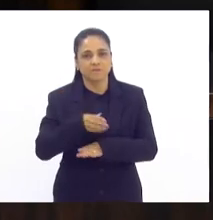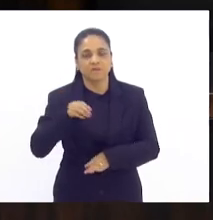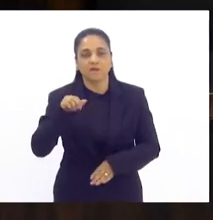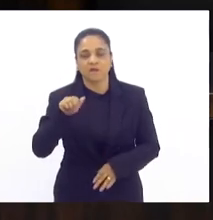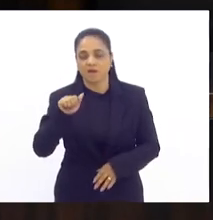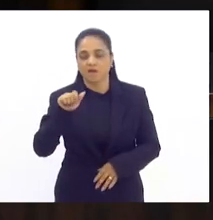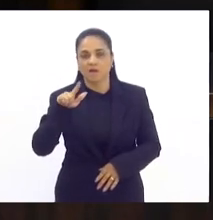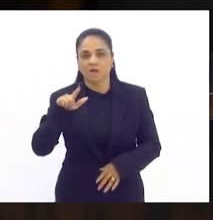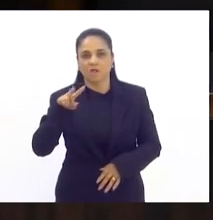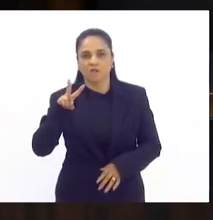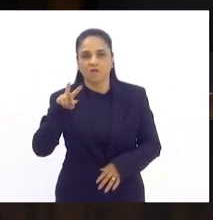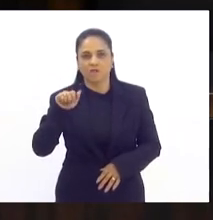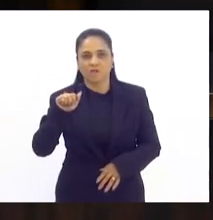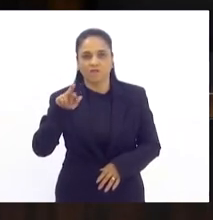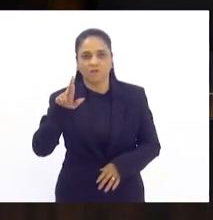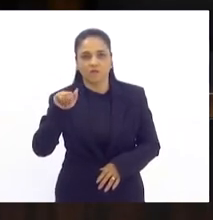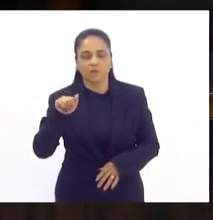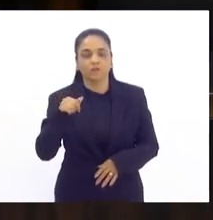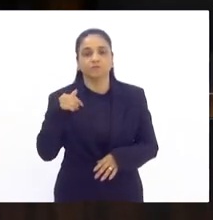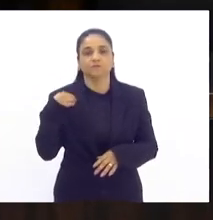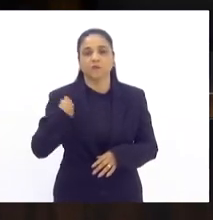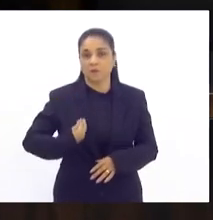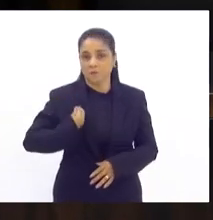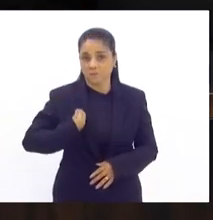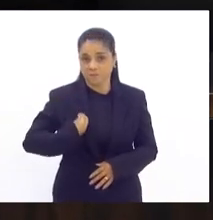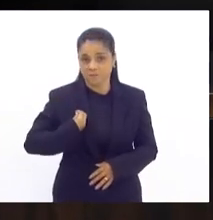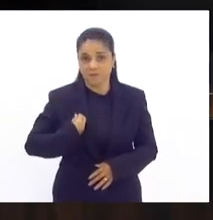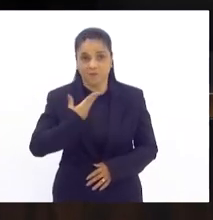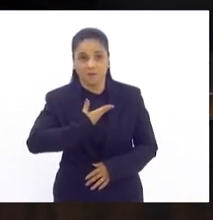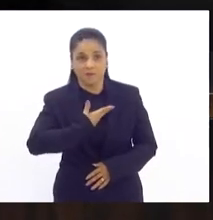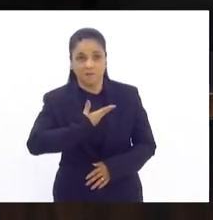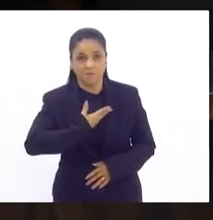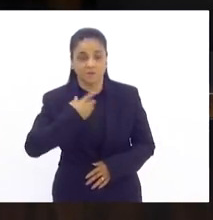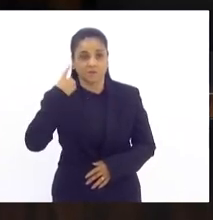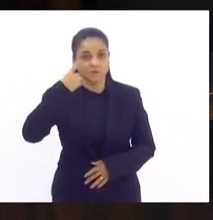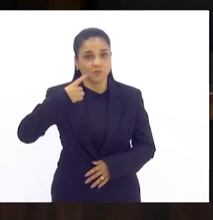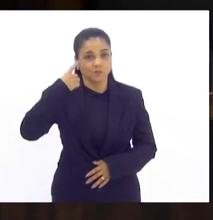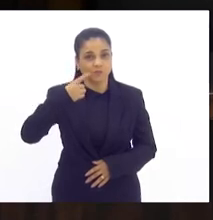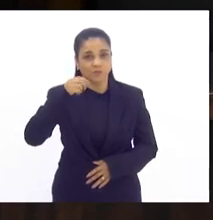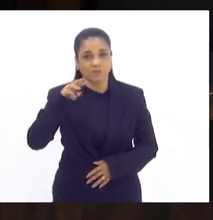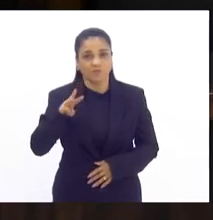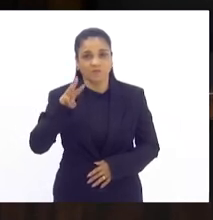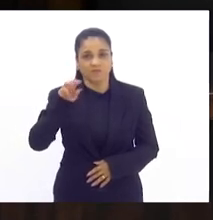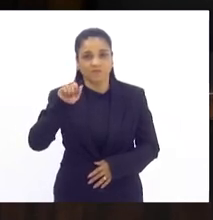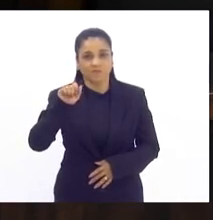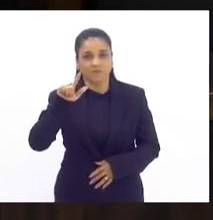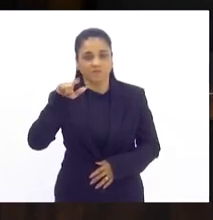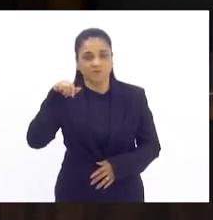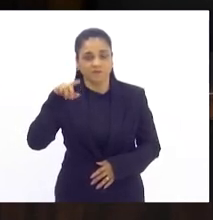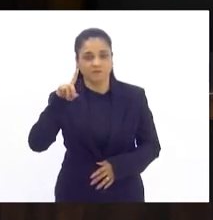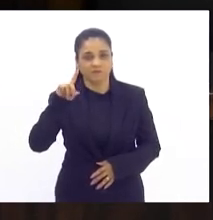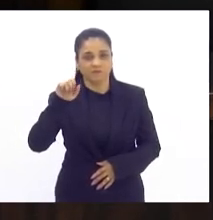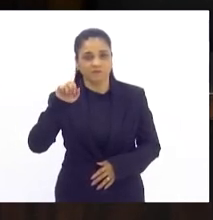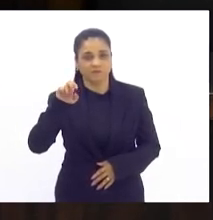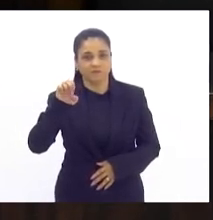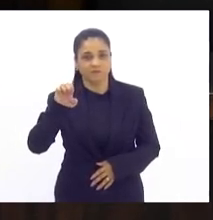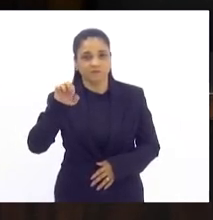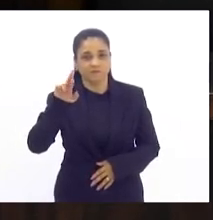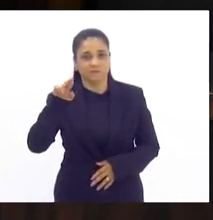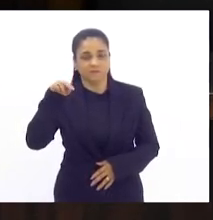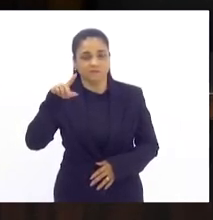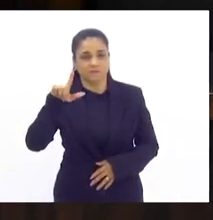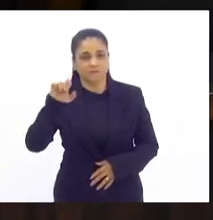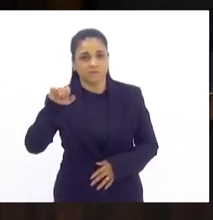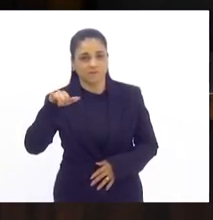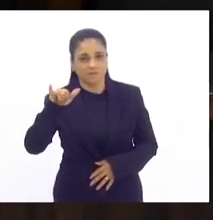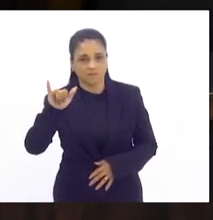E a presença aqui também do nosso amigo doutor Vanderlei, tá? Laura aqui presente, da